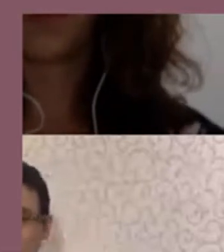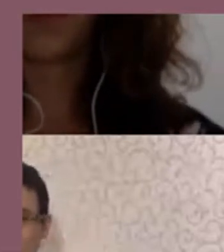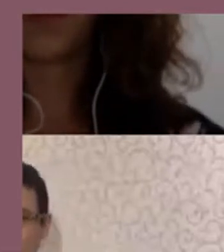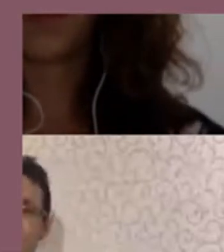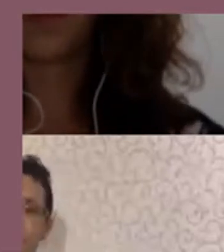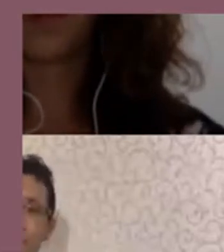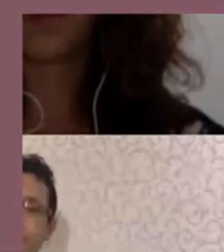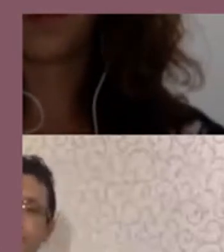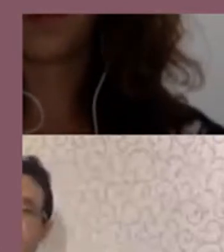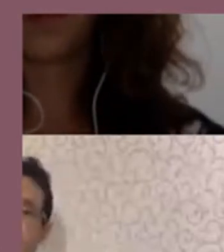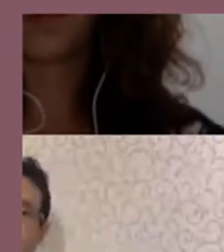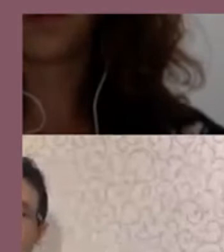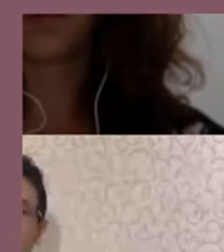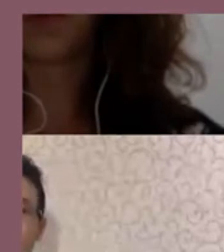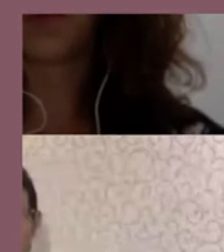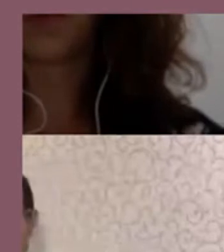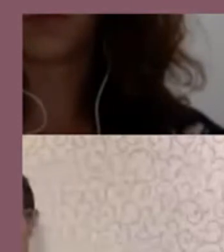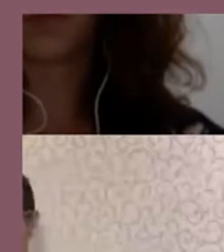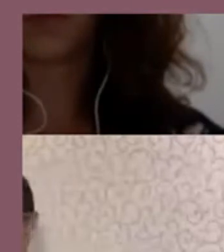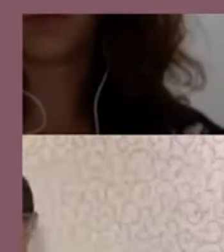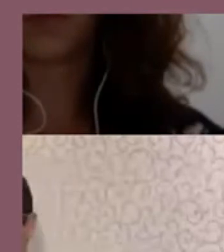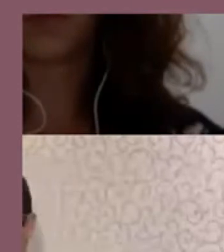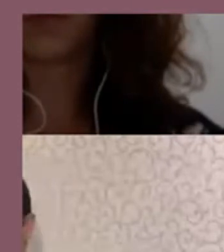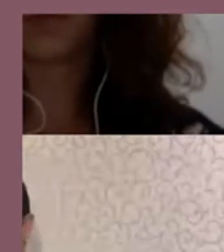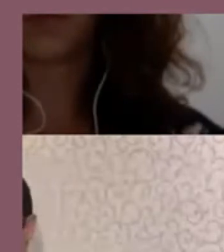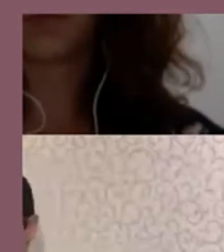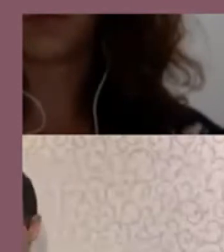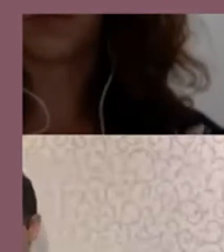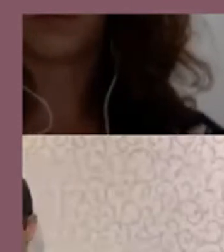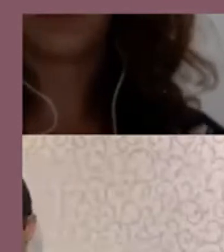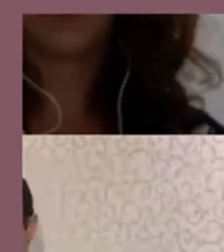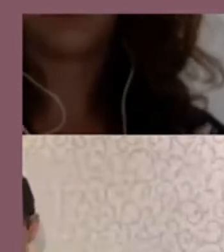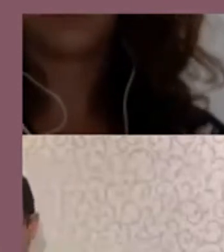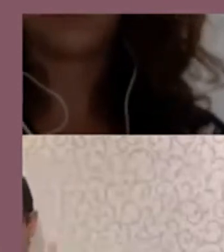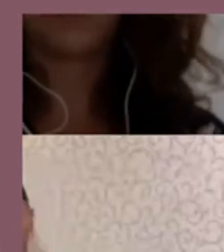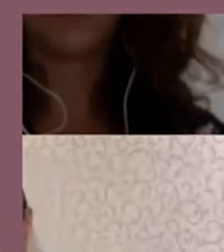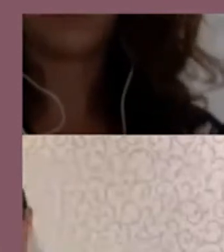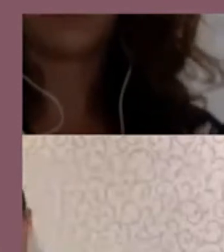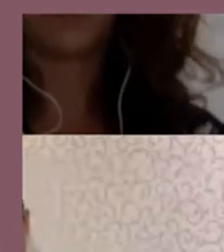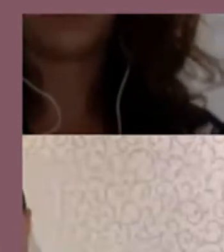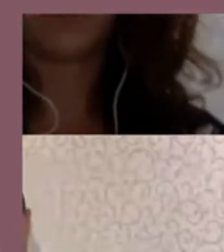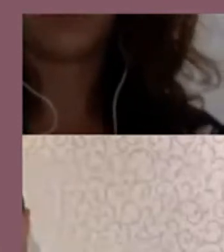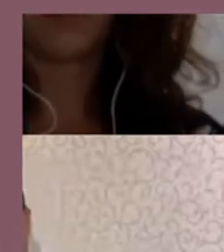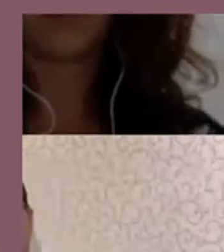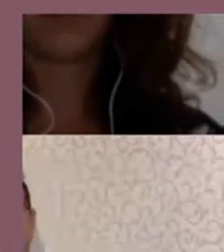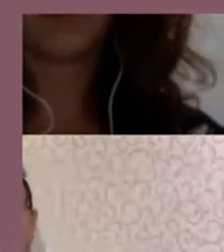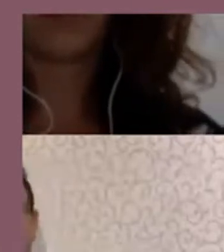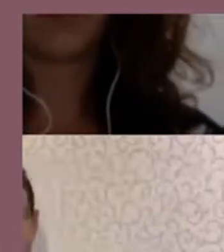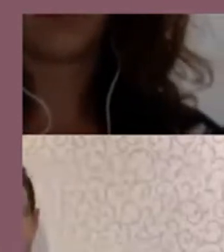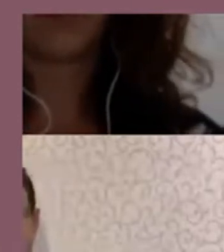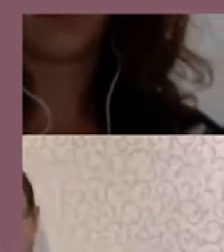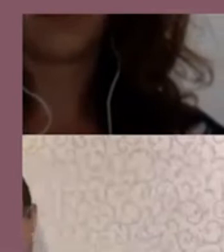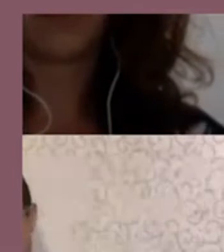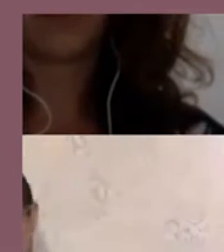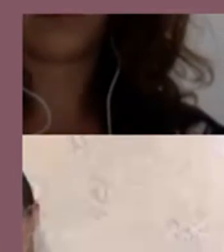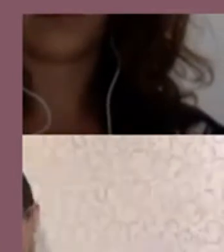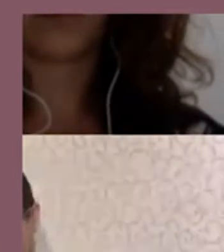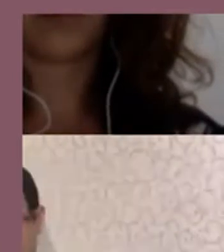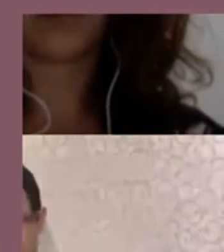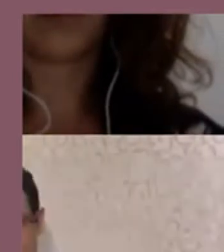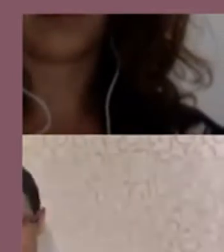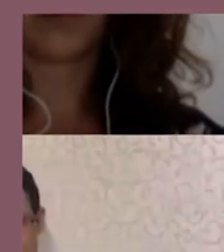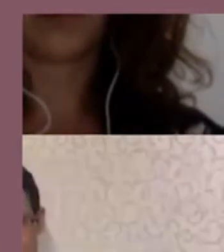das histórias das pessoas, das famílias negras? Não só que está nos livros, no meu